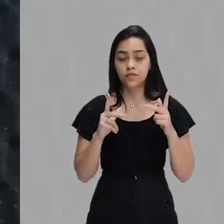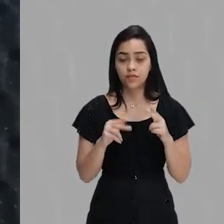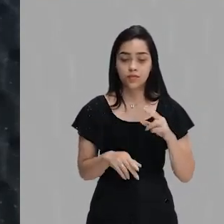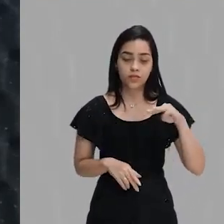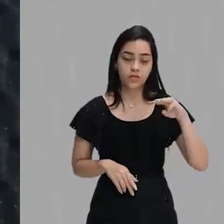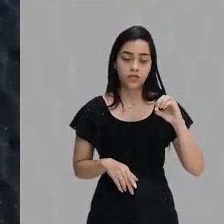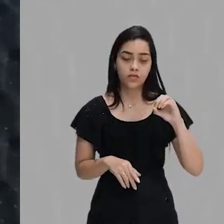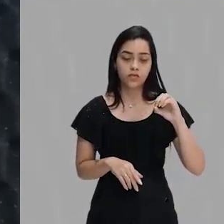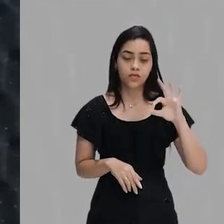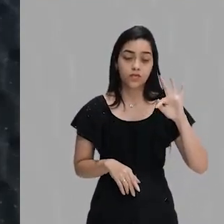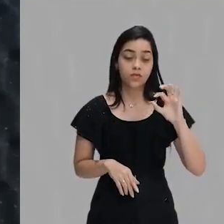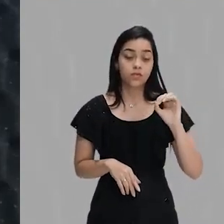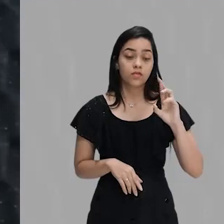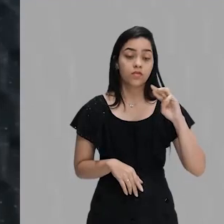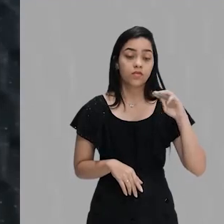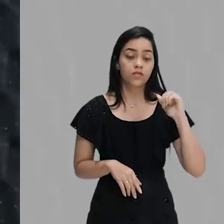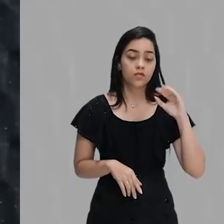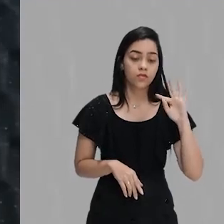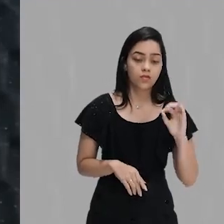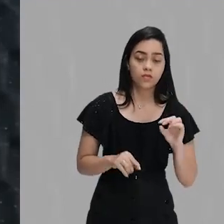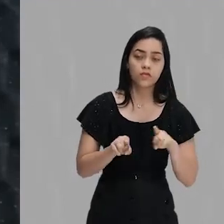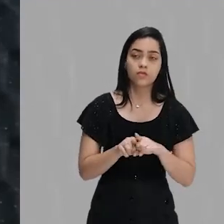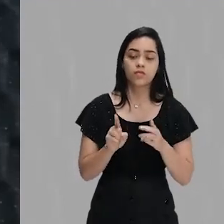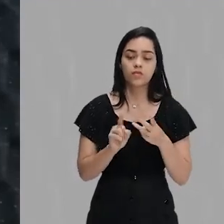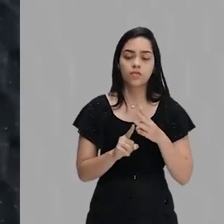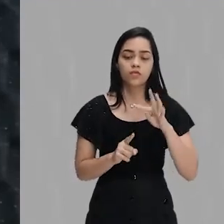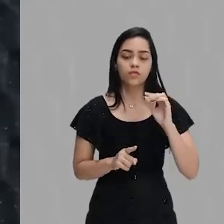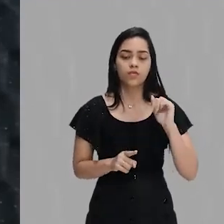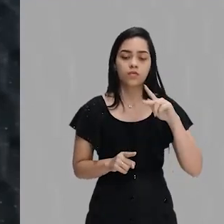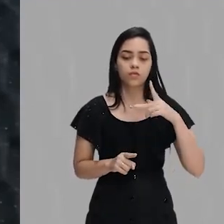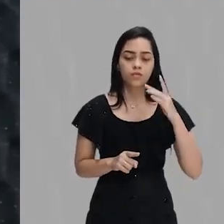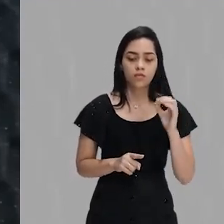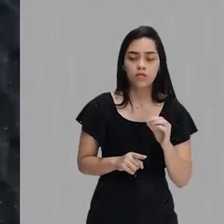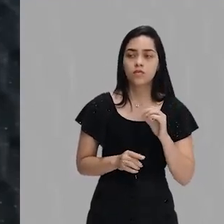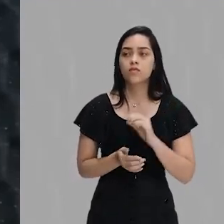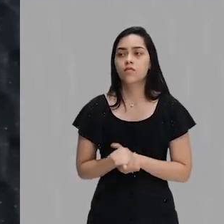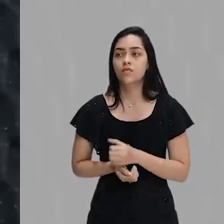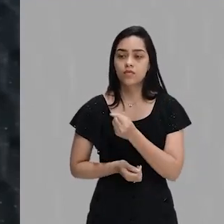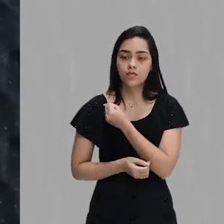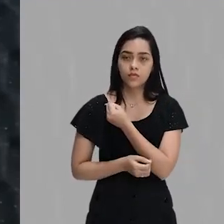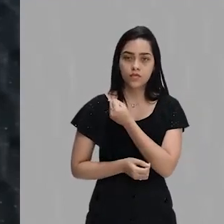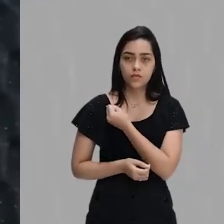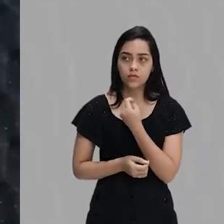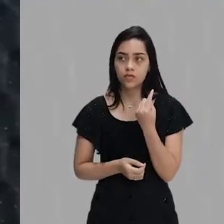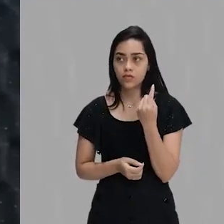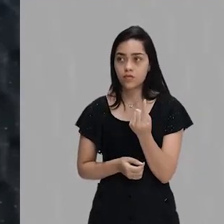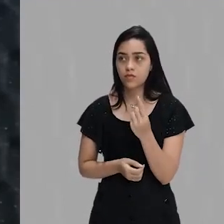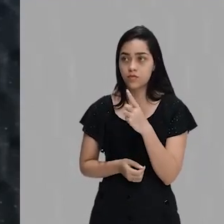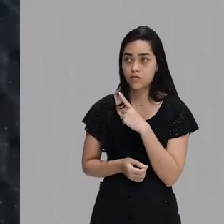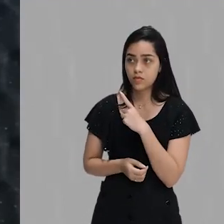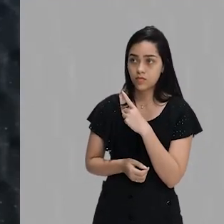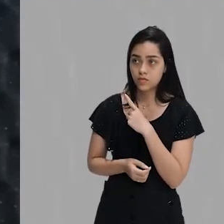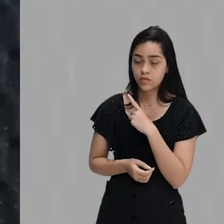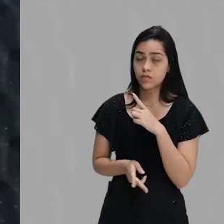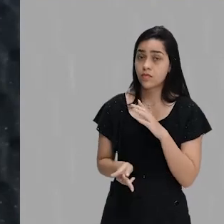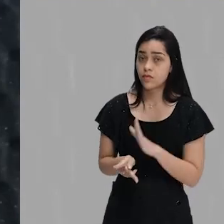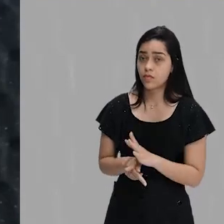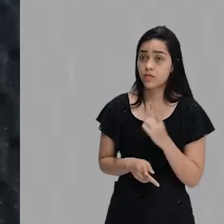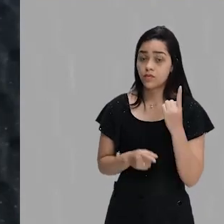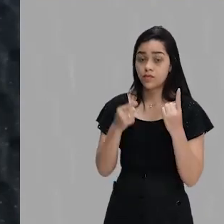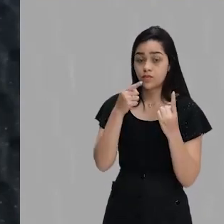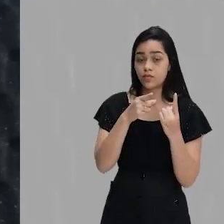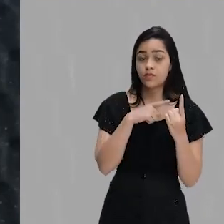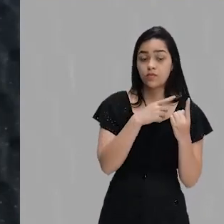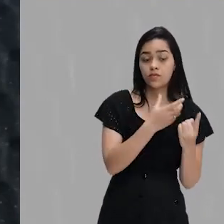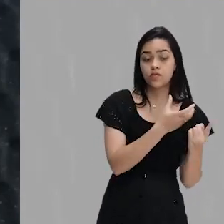formato e o mesmo tamanho. Então, por exemplo, o cromossomo número 1, eu tenho o cromossomo número 1 que